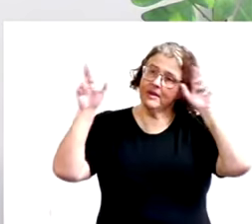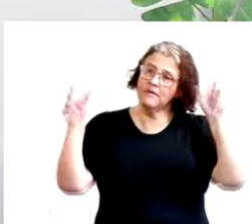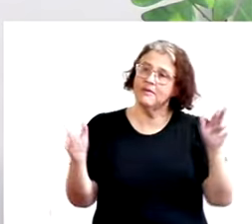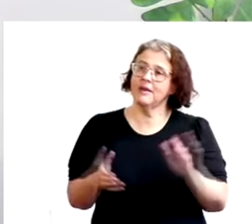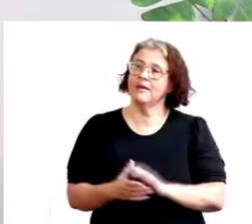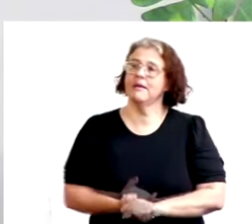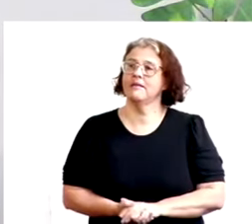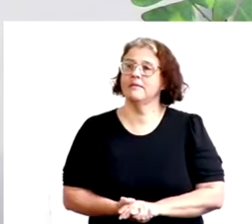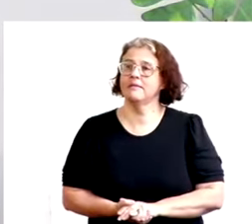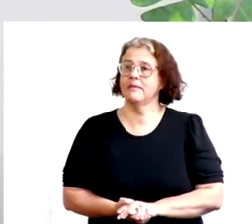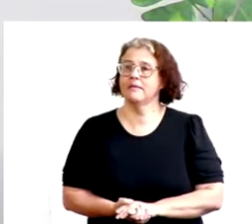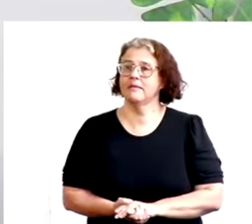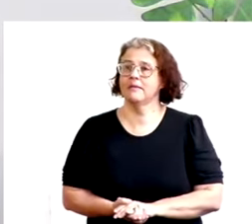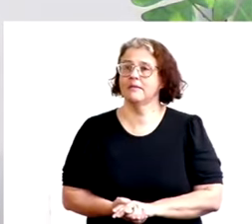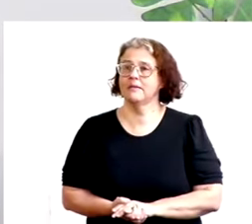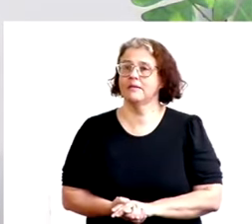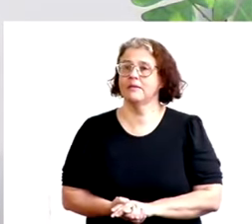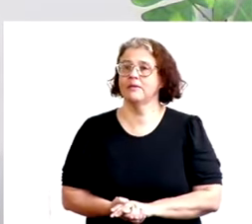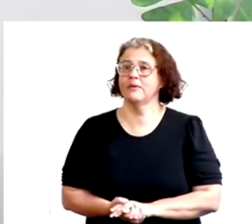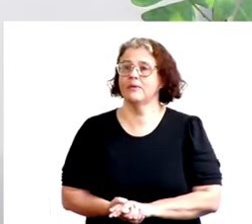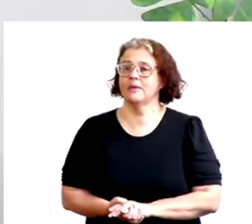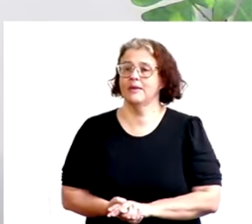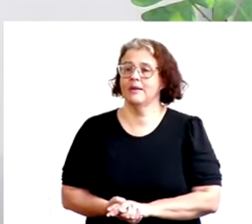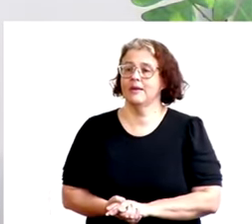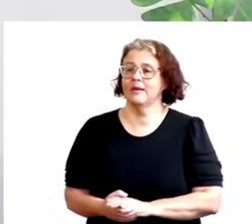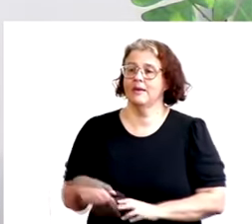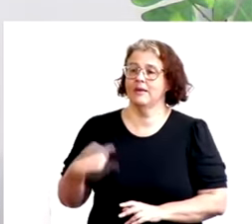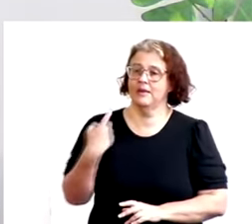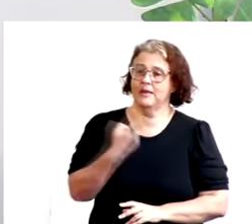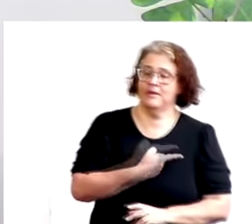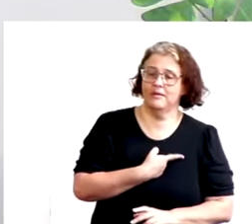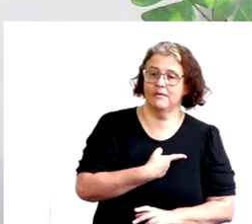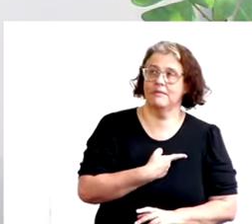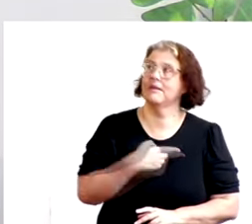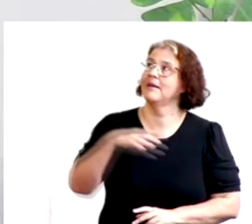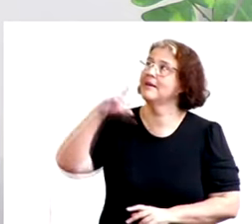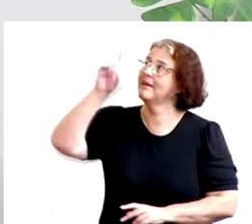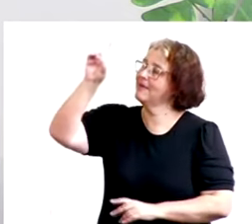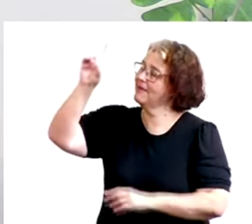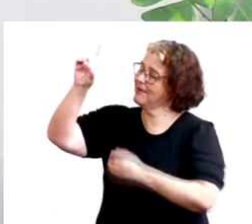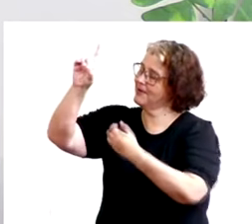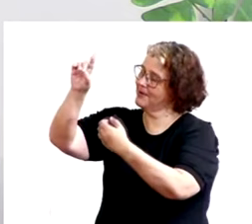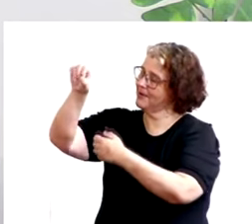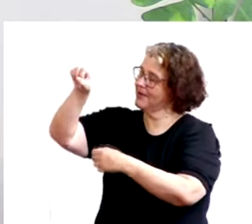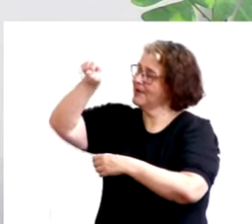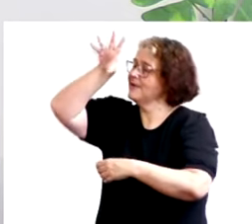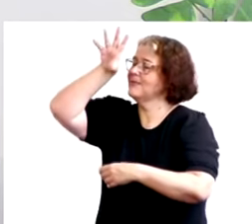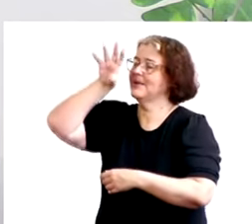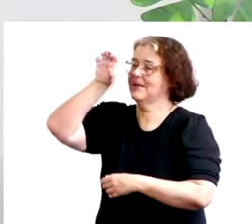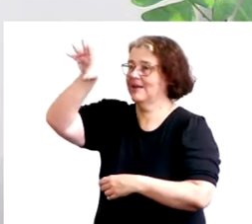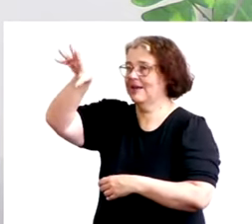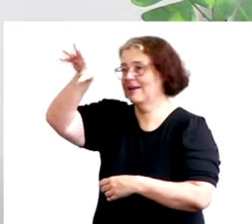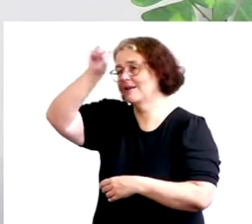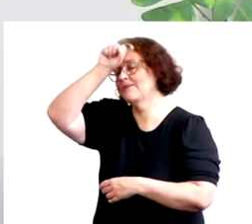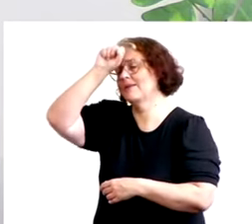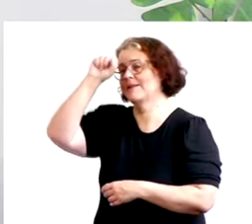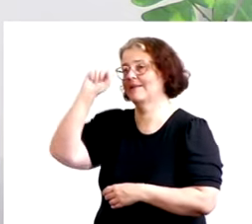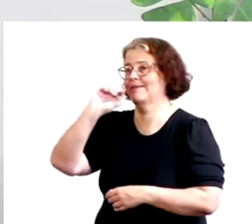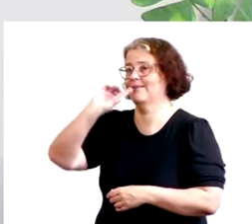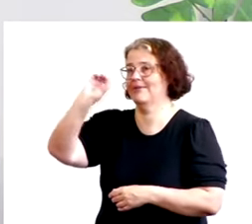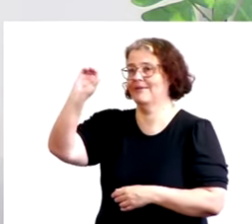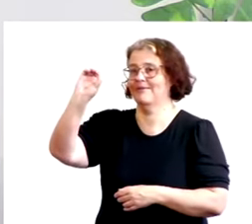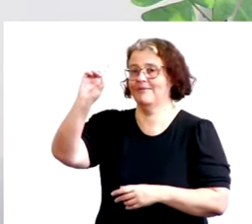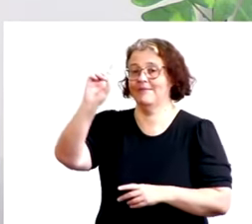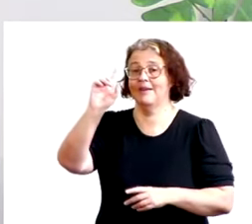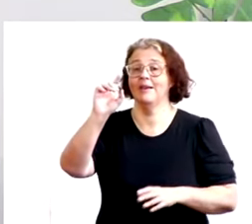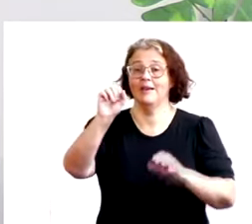nós ou diante de nós o Salmo 77 é que ela foi inspirada por Deus e é utilizada pelo povo de Deus ao